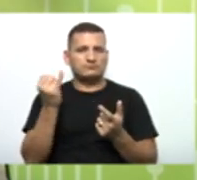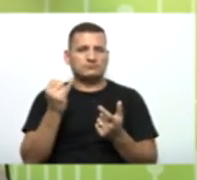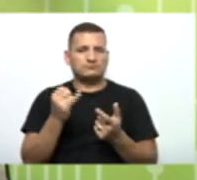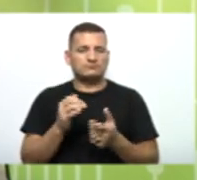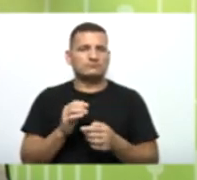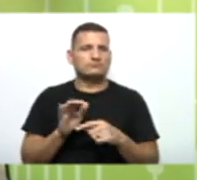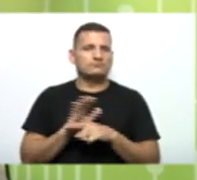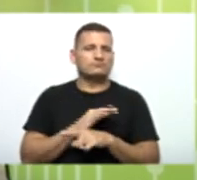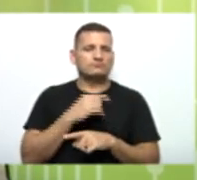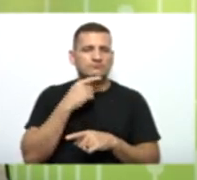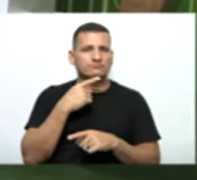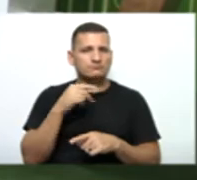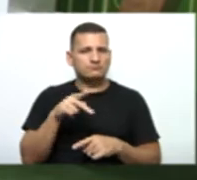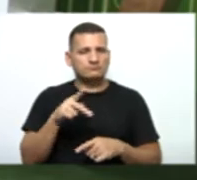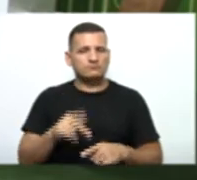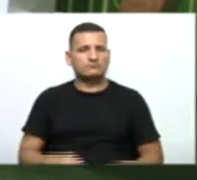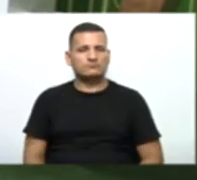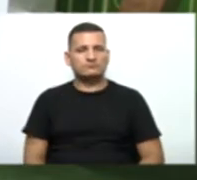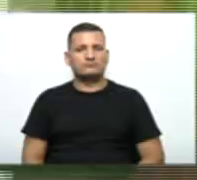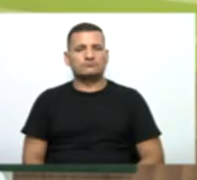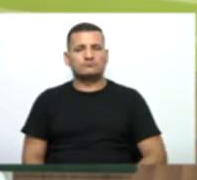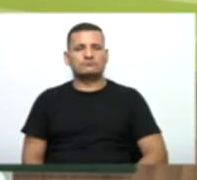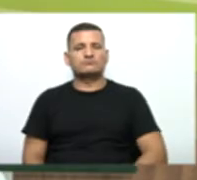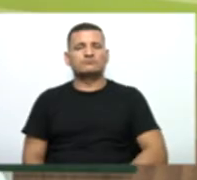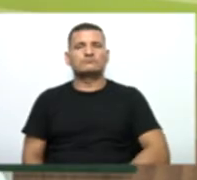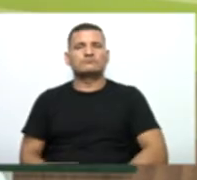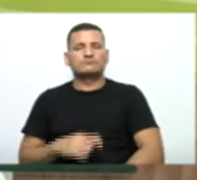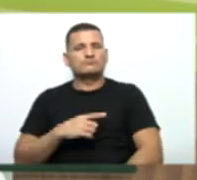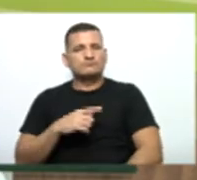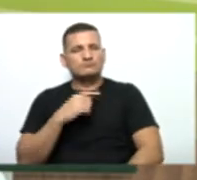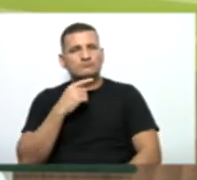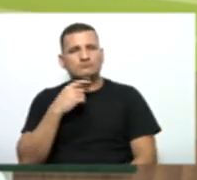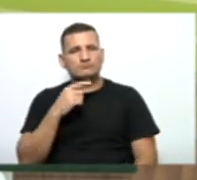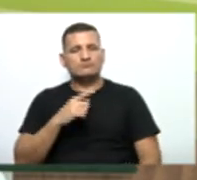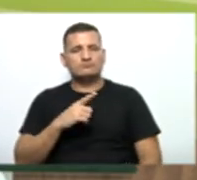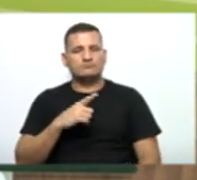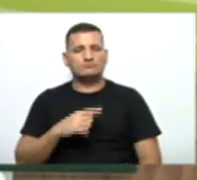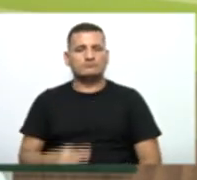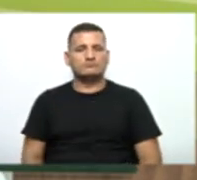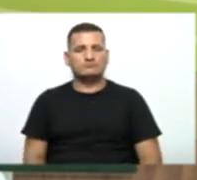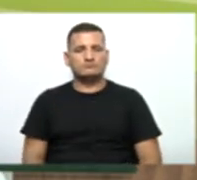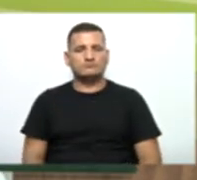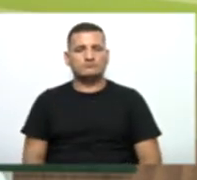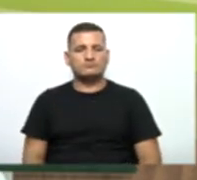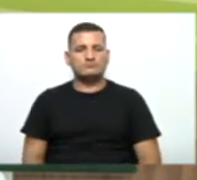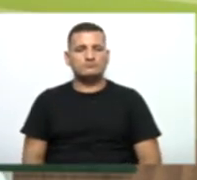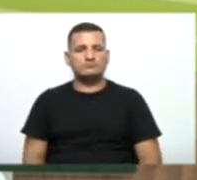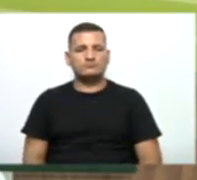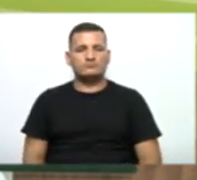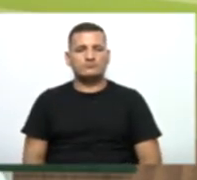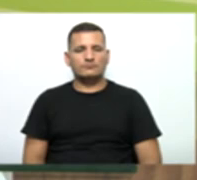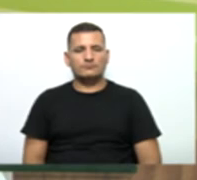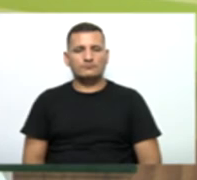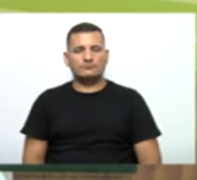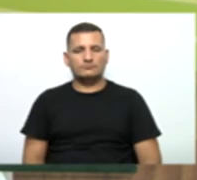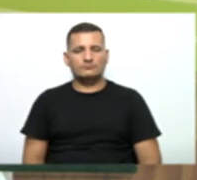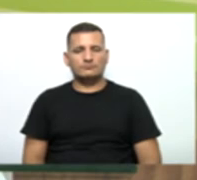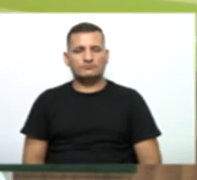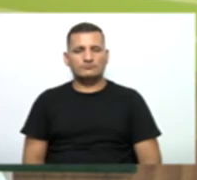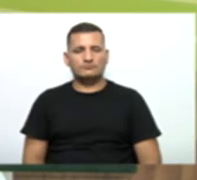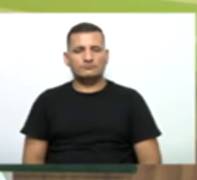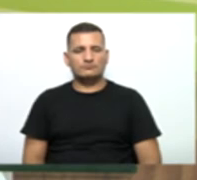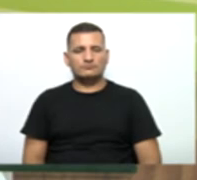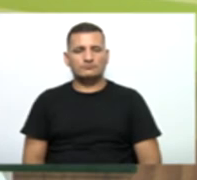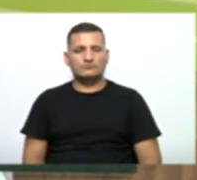alguma dúvida aí, professor Eduardo? Surgiu sim uma dúvida aqui. Quando utilizar o